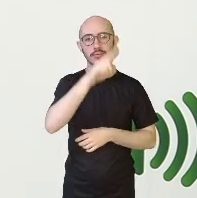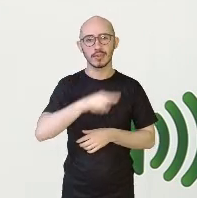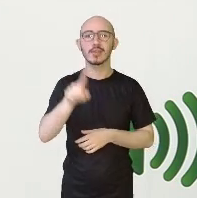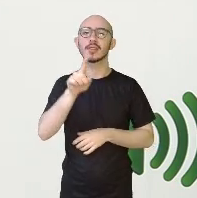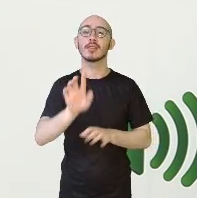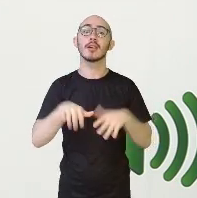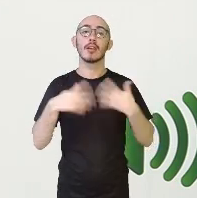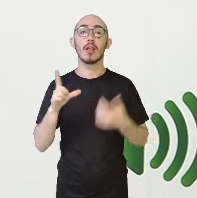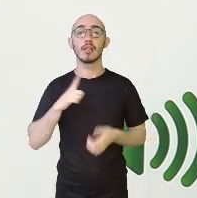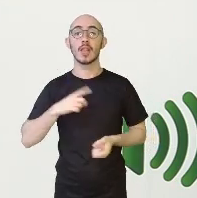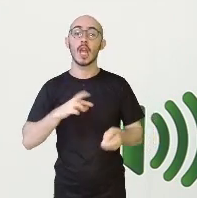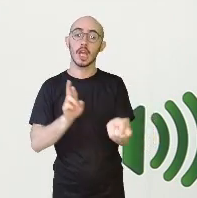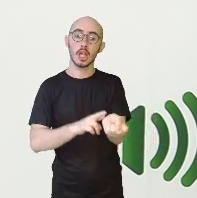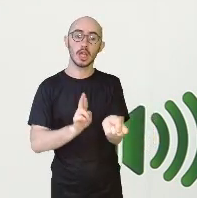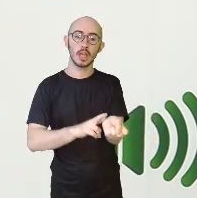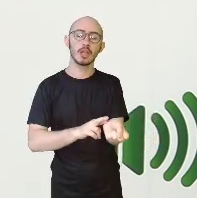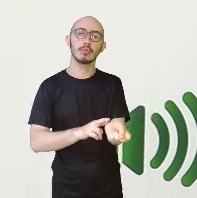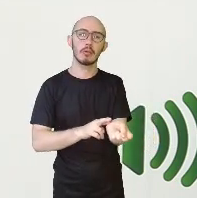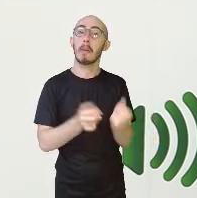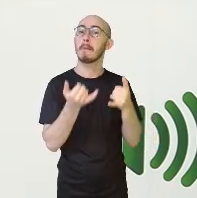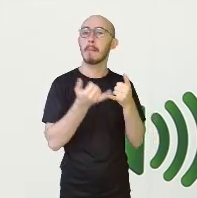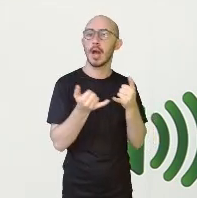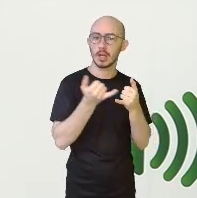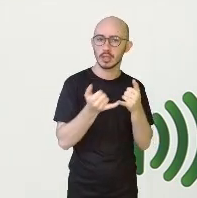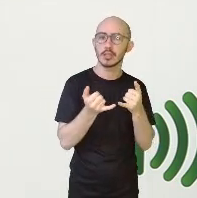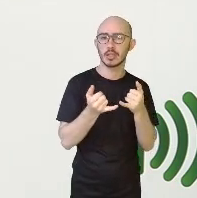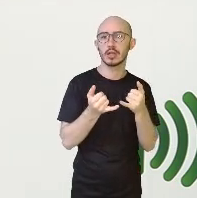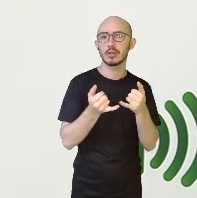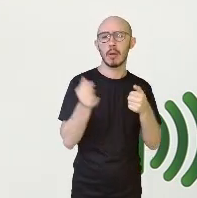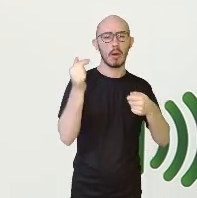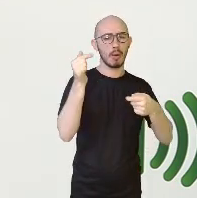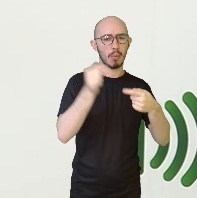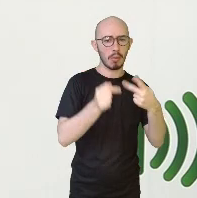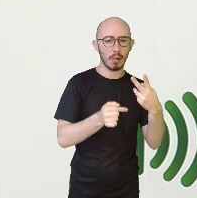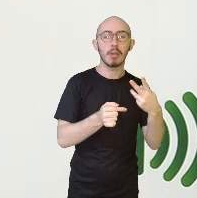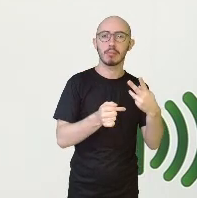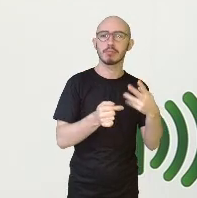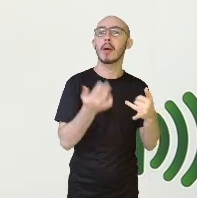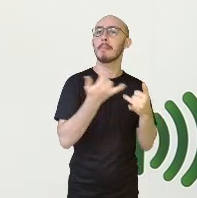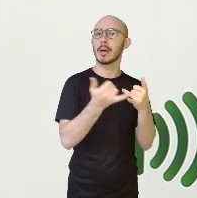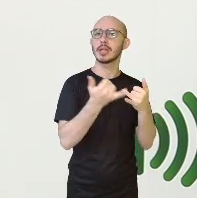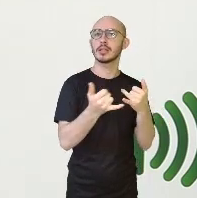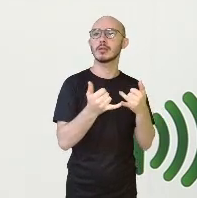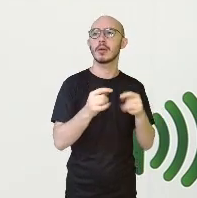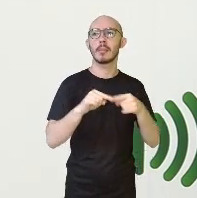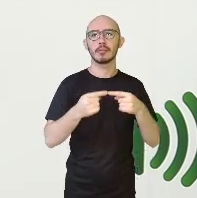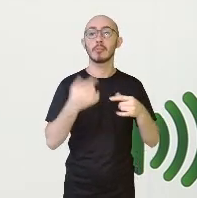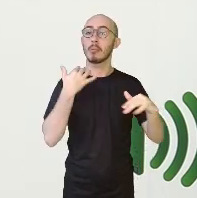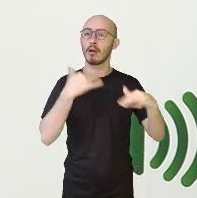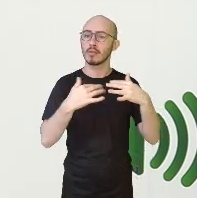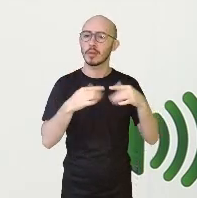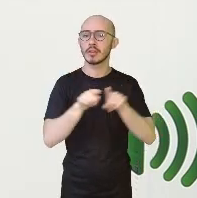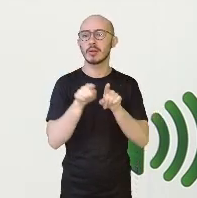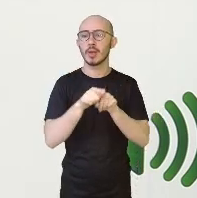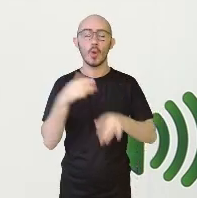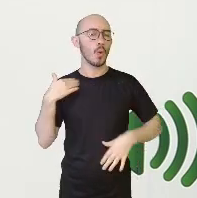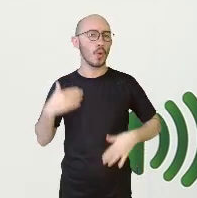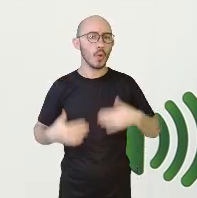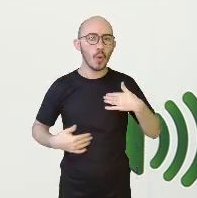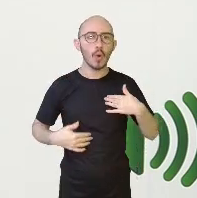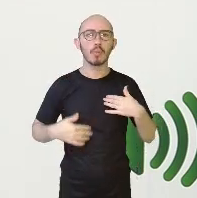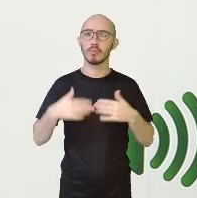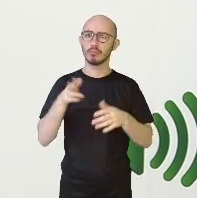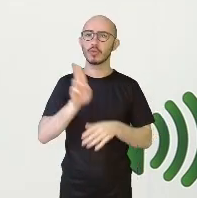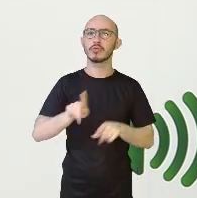Existem ritmos que são bem parecidos um com o outro, os movimentos são parecidos, as partes do corpo que a gente